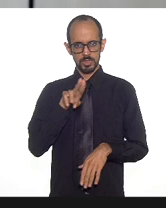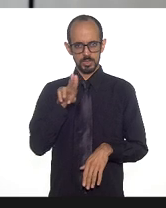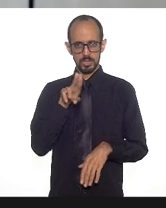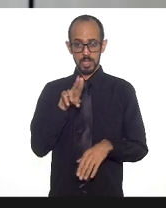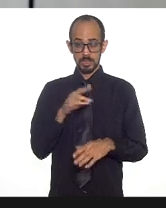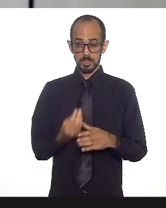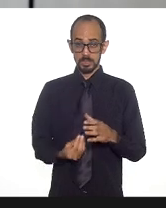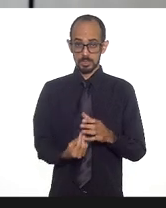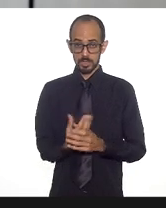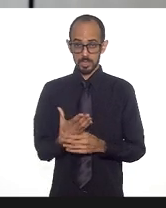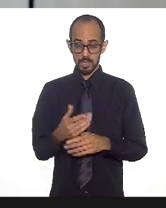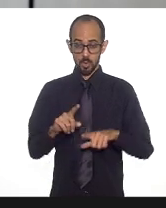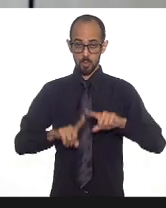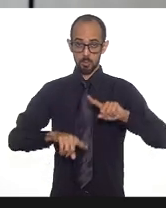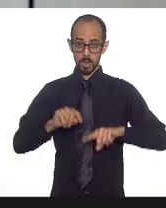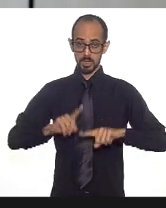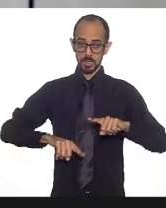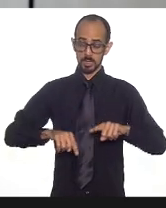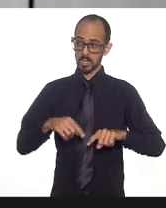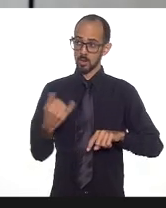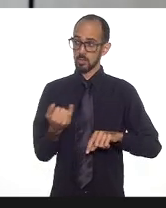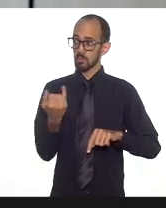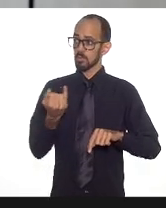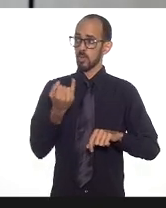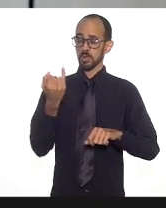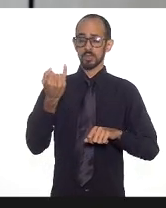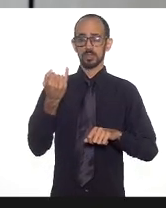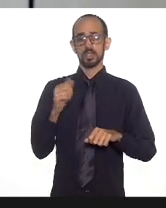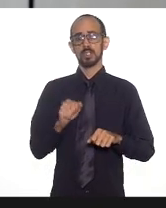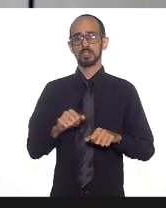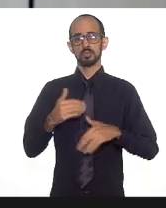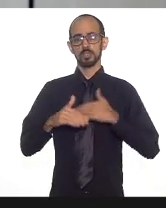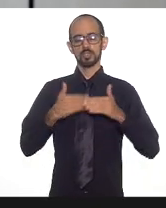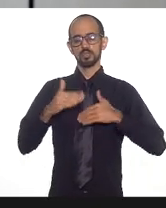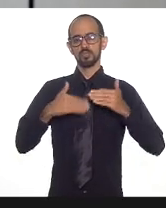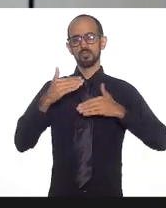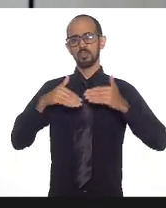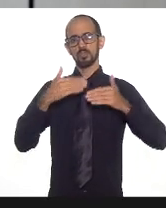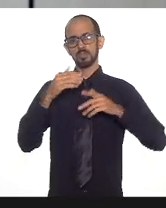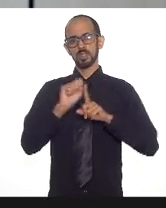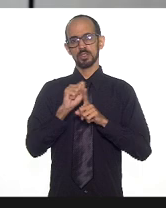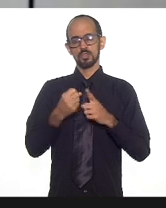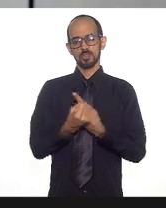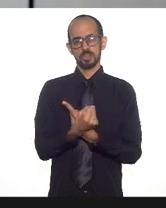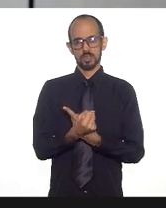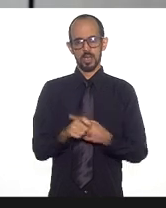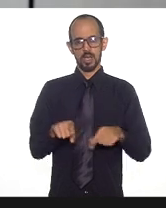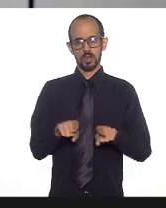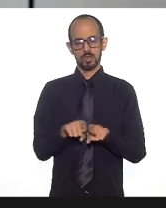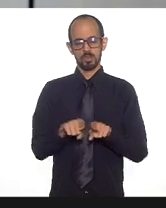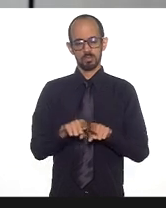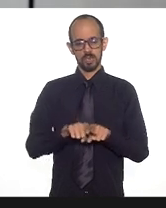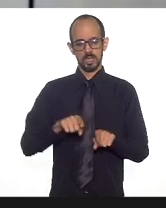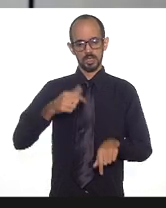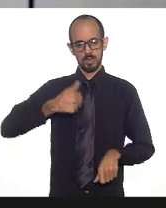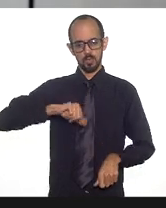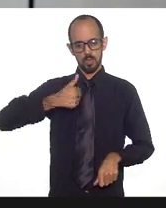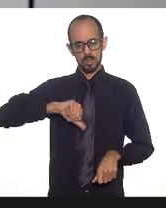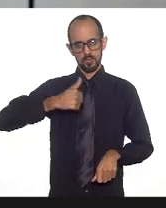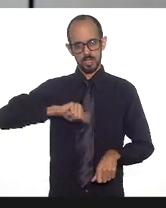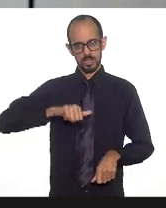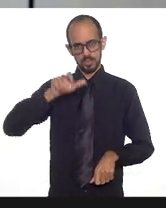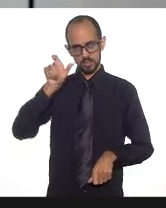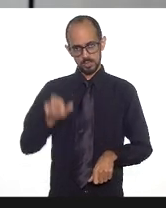produzem hoje um material fundamental para o desenvolvimento da sociedade, para a qualificação das pessoas, para a